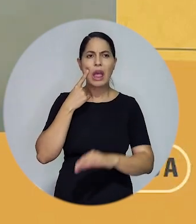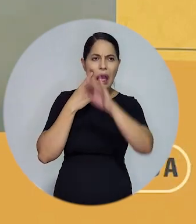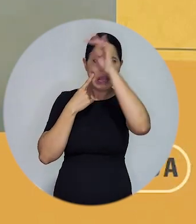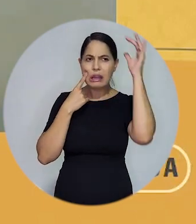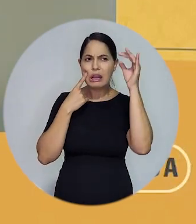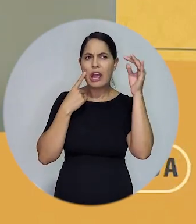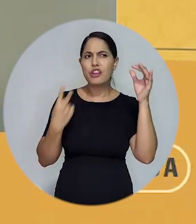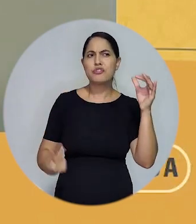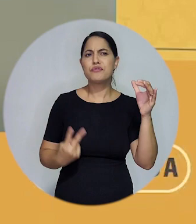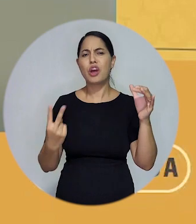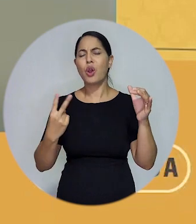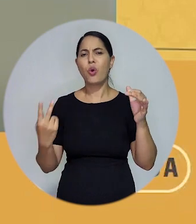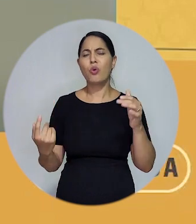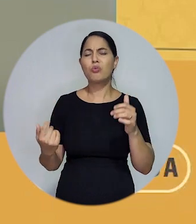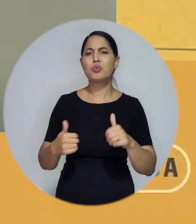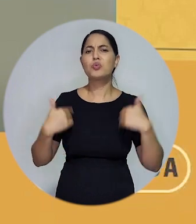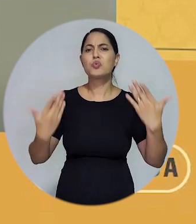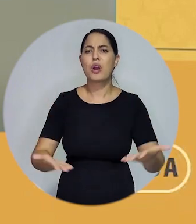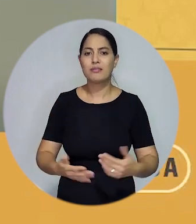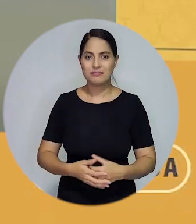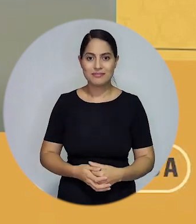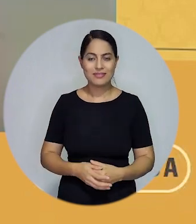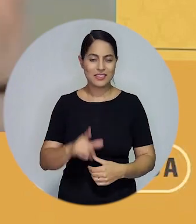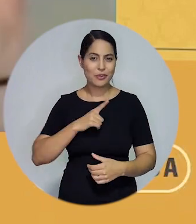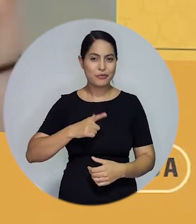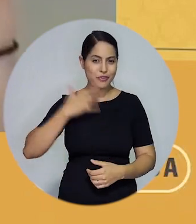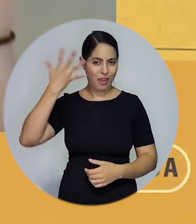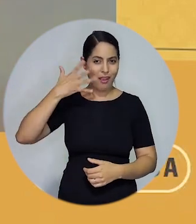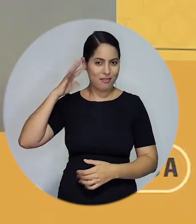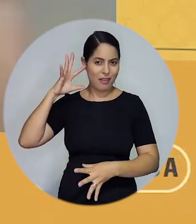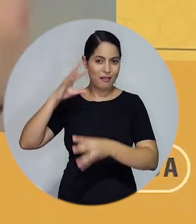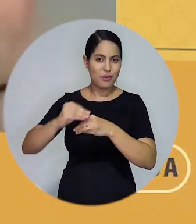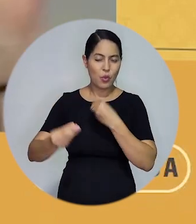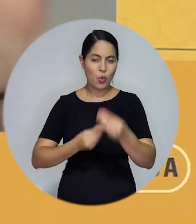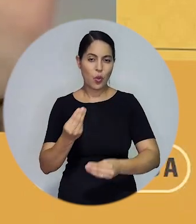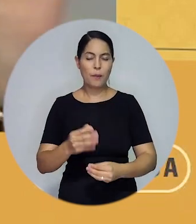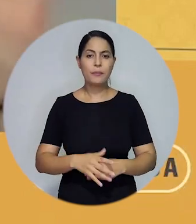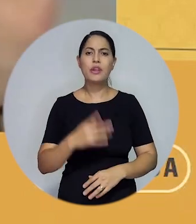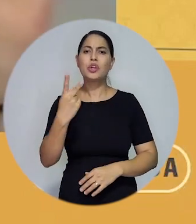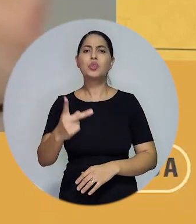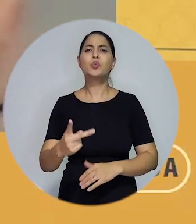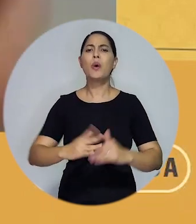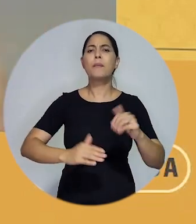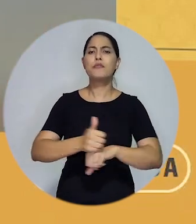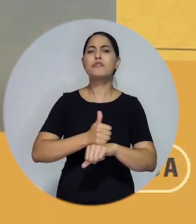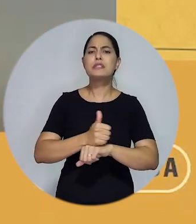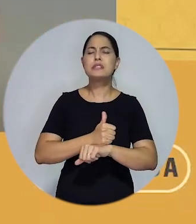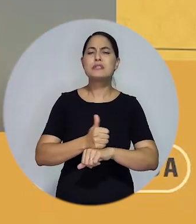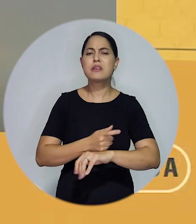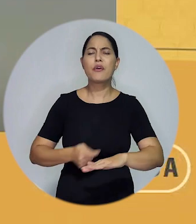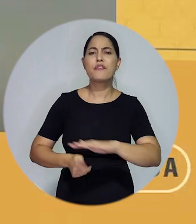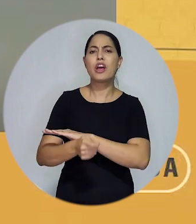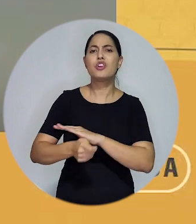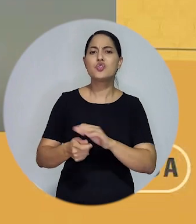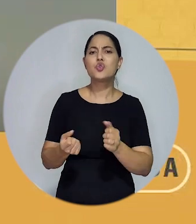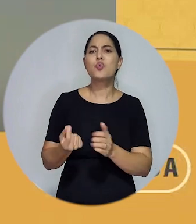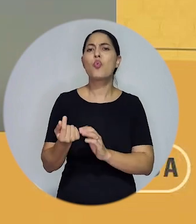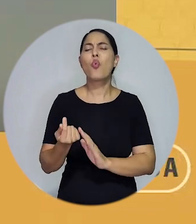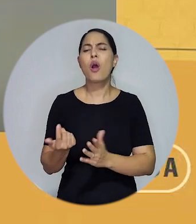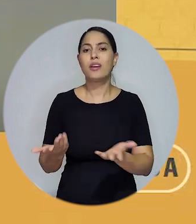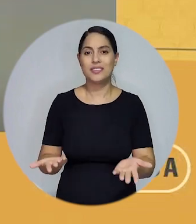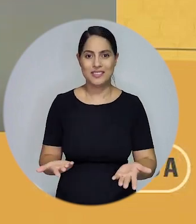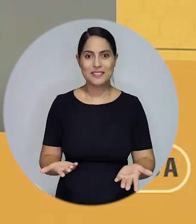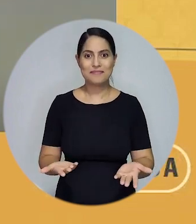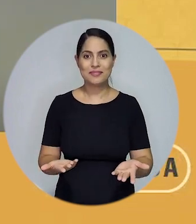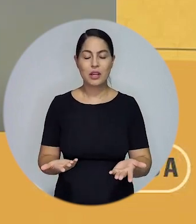você tem que pensar no valor que você vai entregar para o teu cliente. Então, eu já fiz um disclaimer aí no começo, que é o quanto você investe na tua carreira,